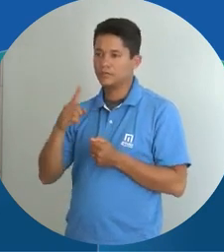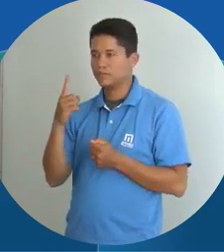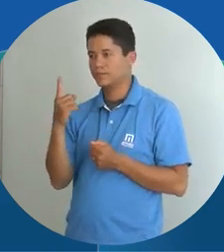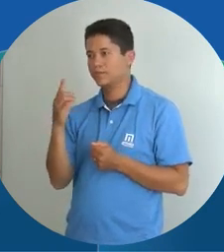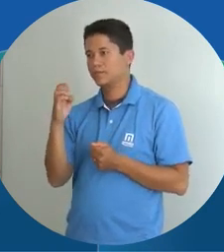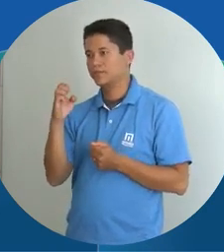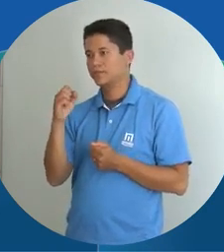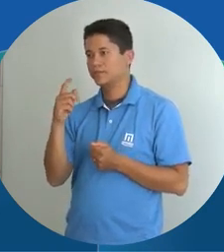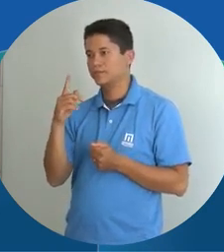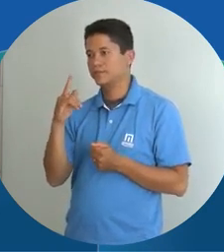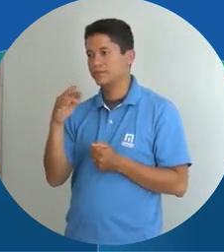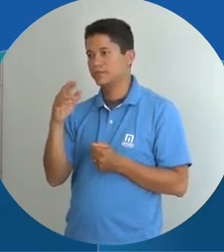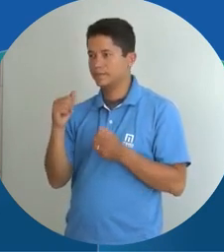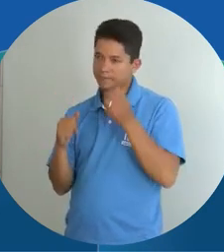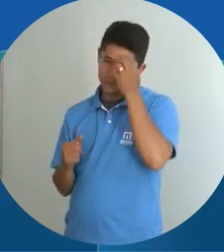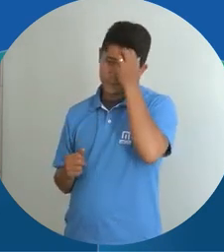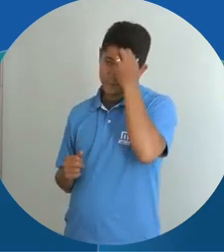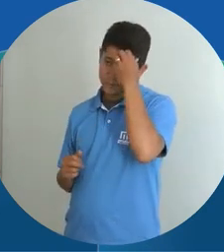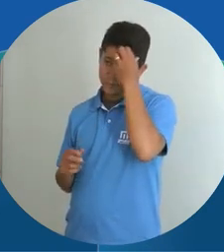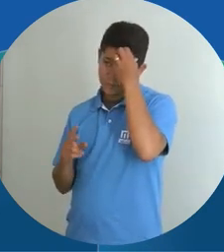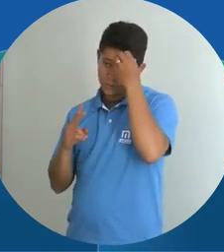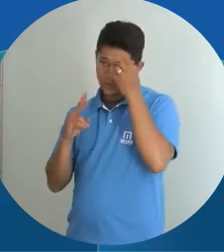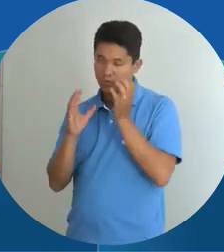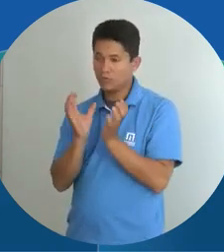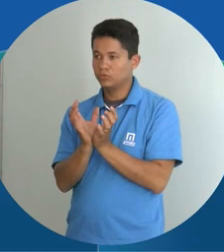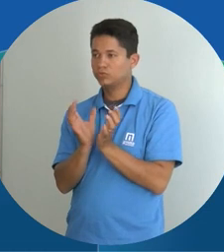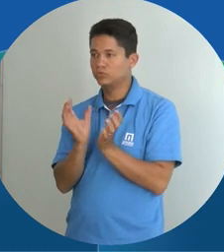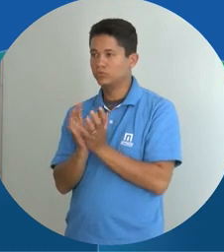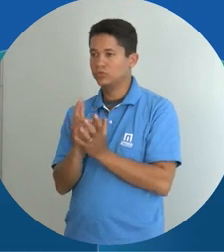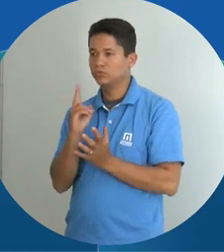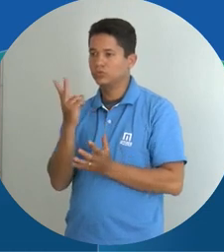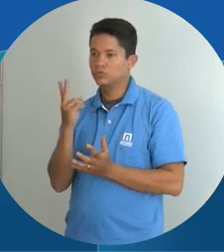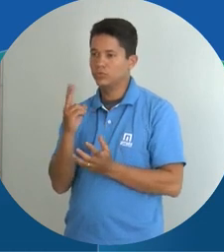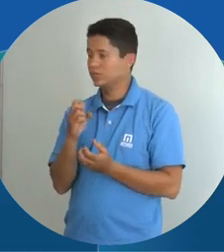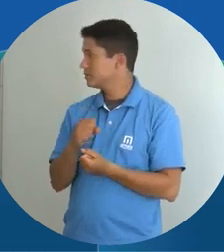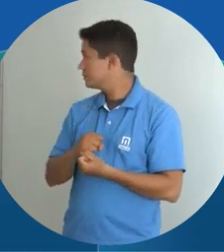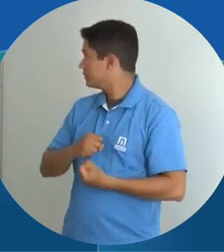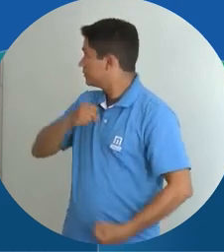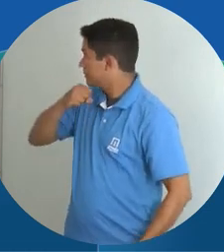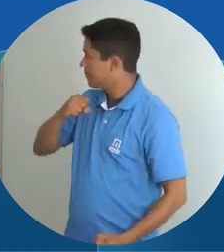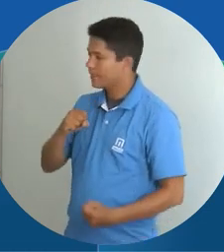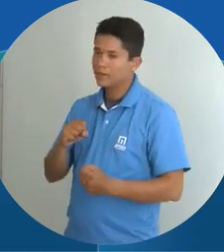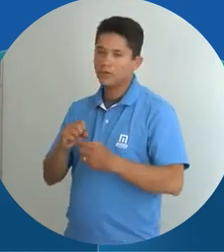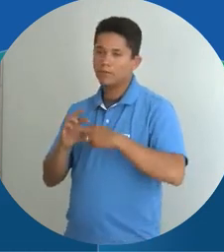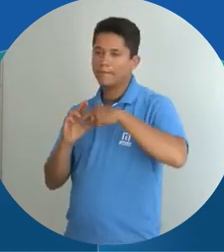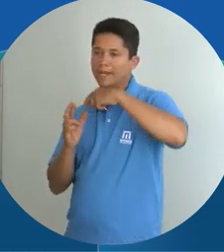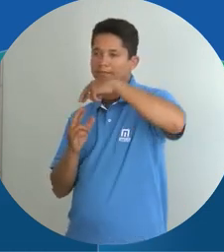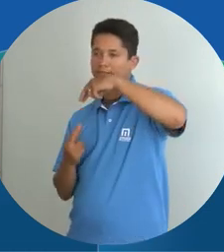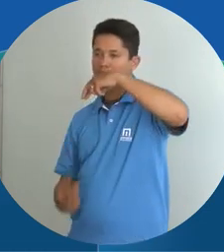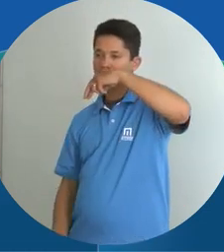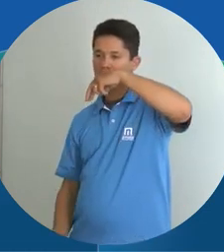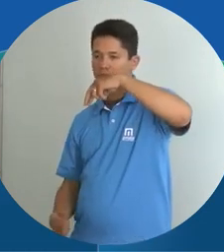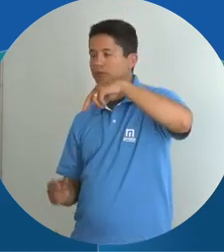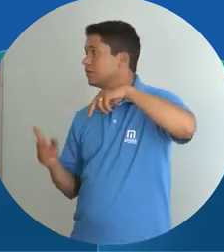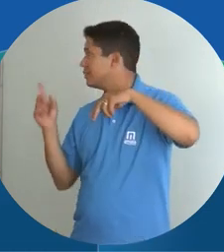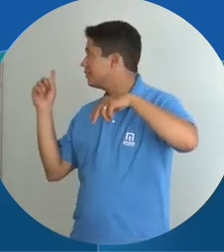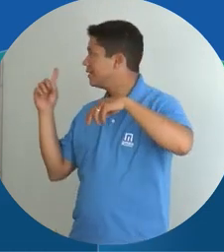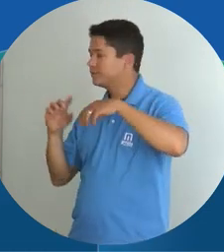conjunto de 2 fretagens, basicamente. Uma abraçando os fios e outra externa, que é colocada